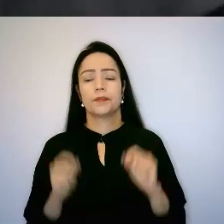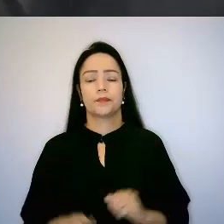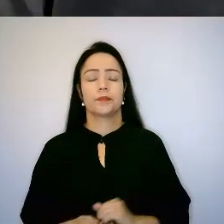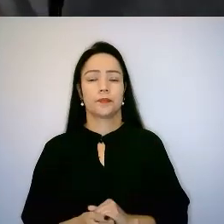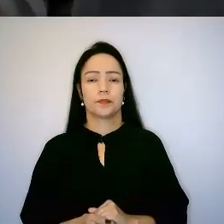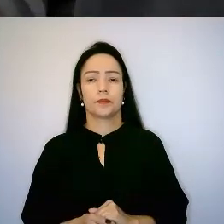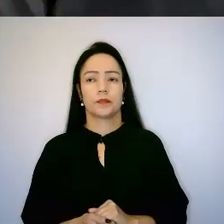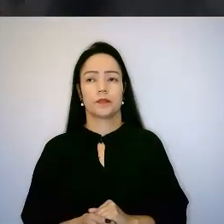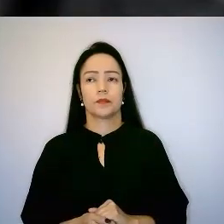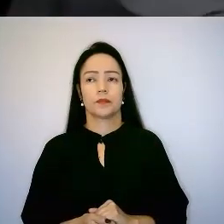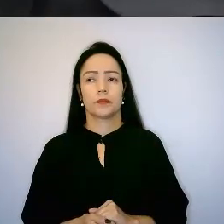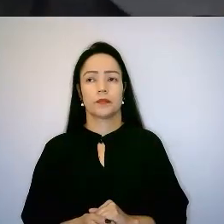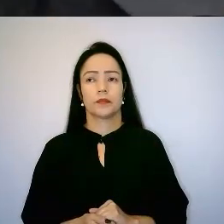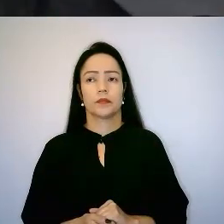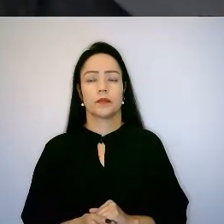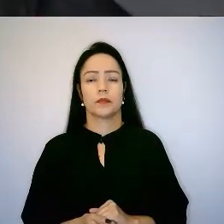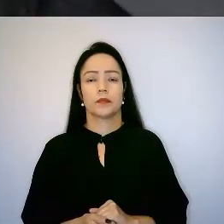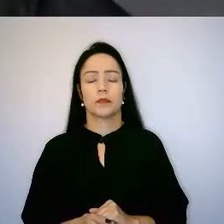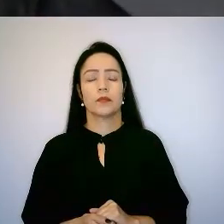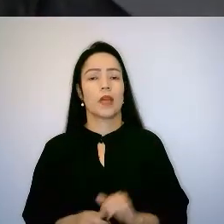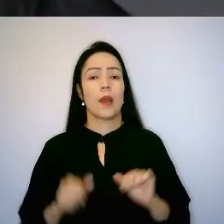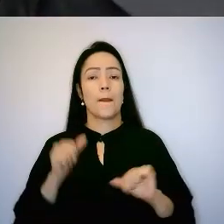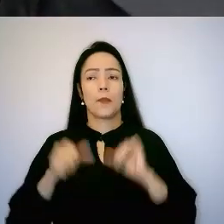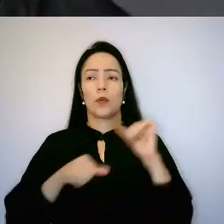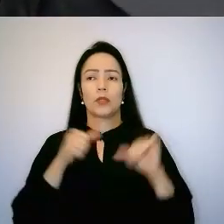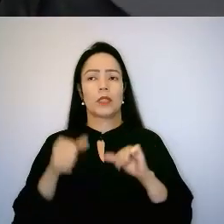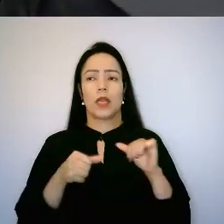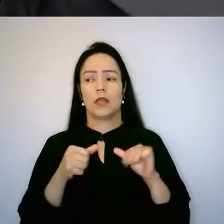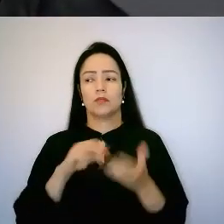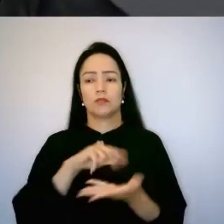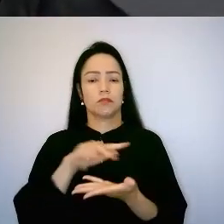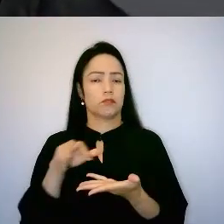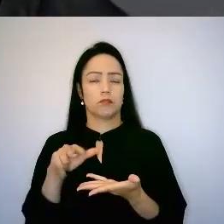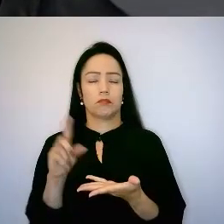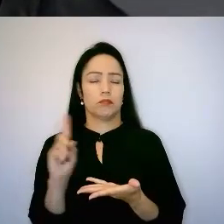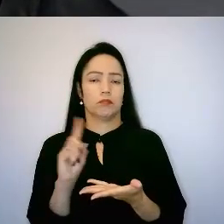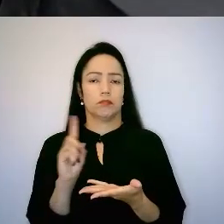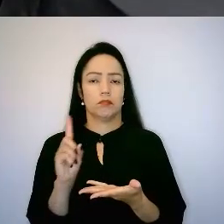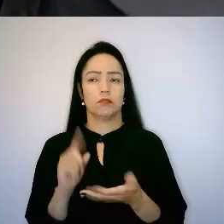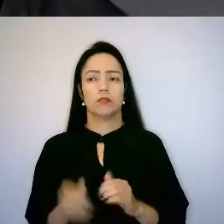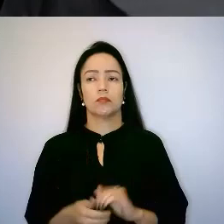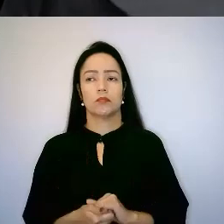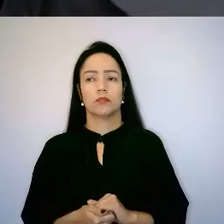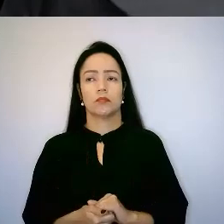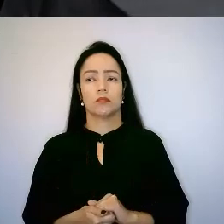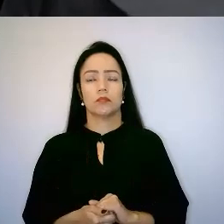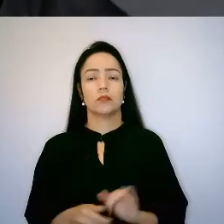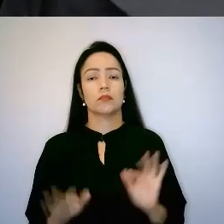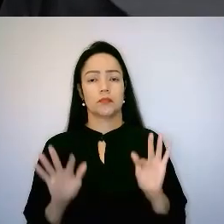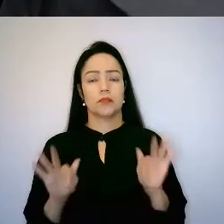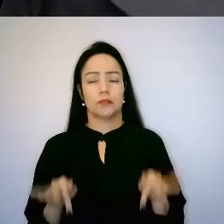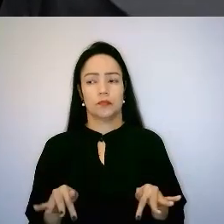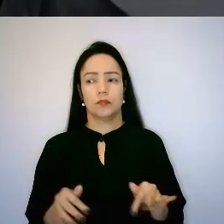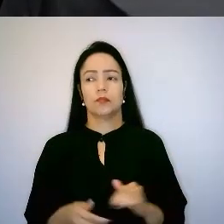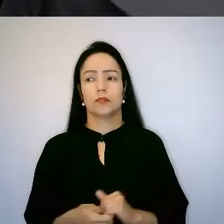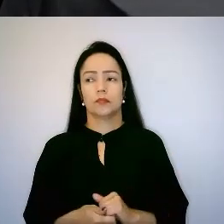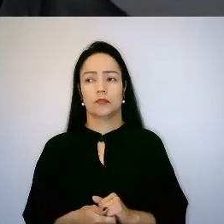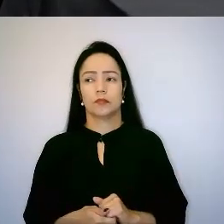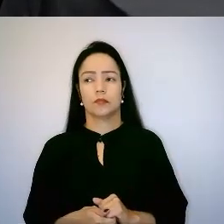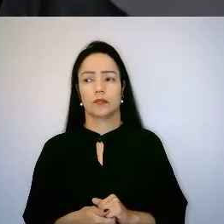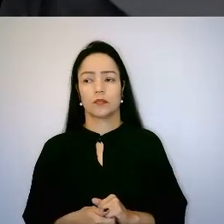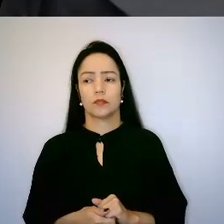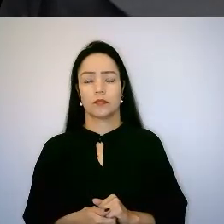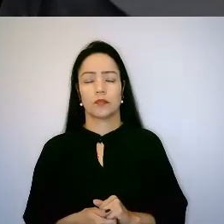fazer qualquer modificação e em conclusão em consonância parcial